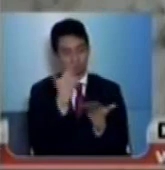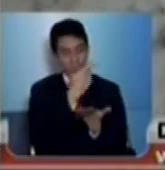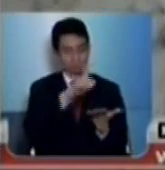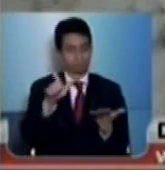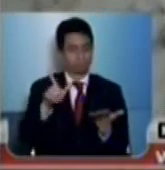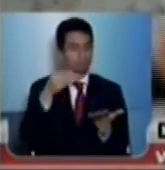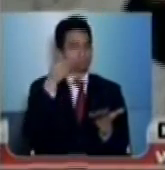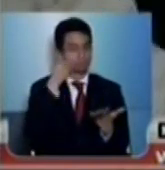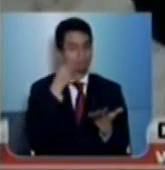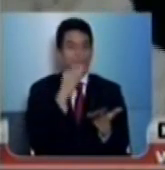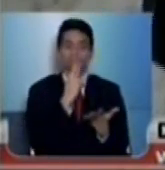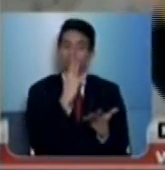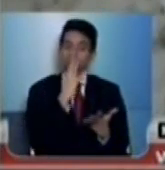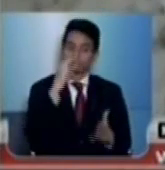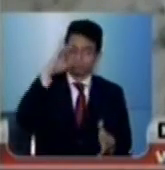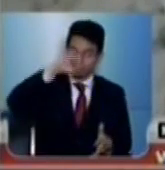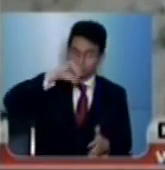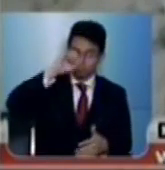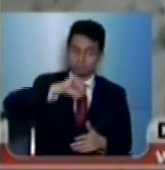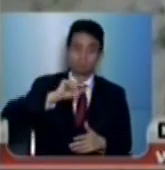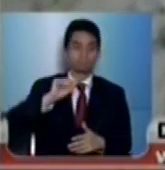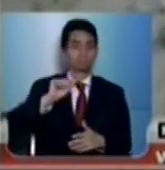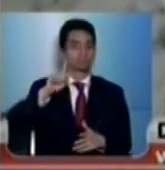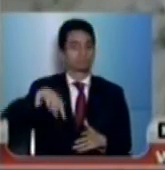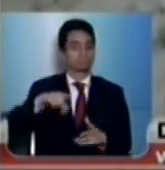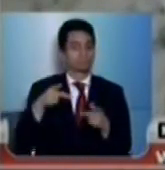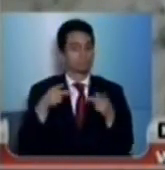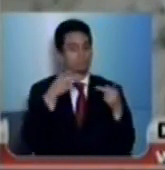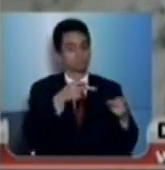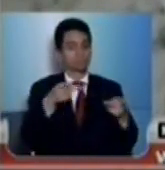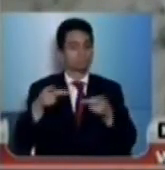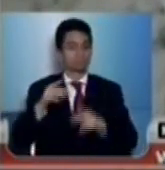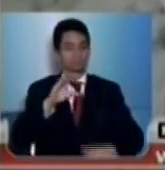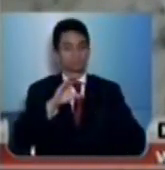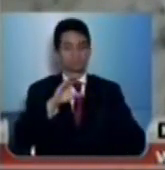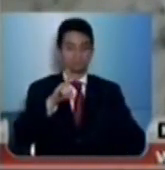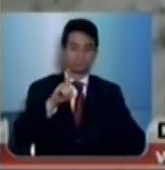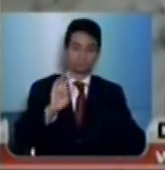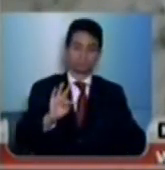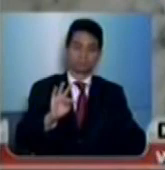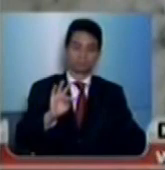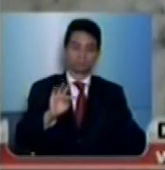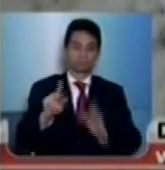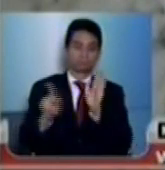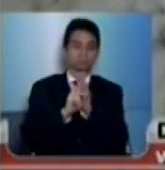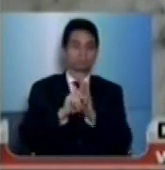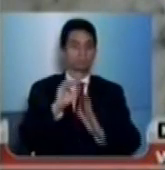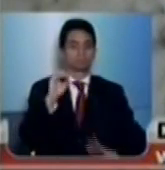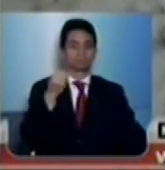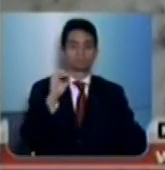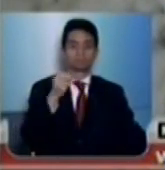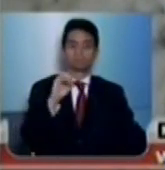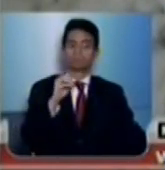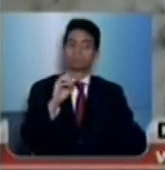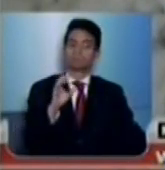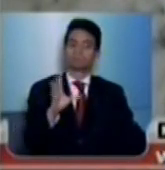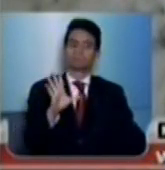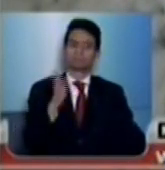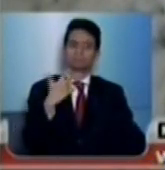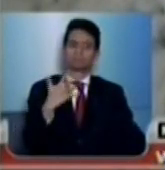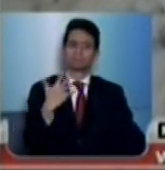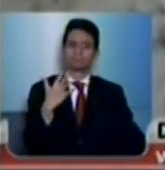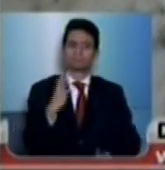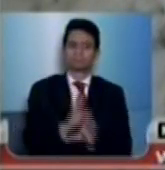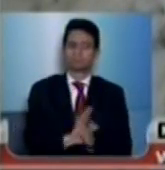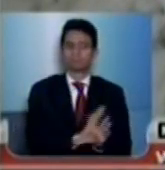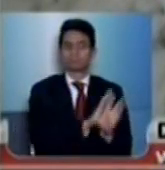oportunidade de conhecer fazendo uma uma visita no CDP que nem uma presid é o CDP de Osasco que tem capacidade para